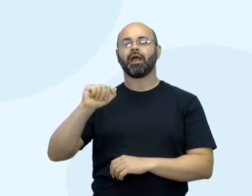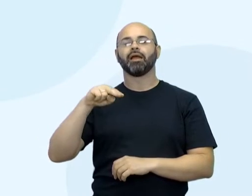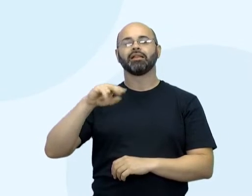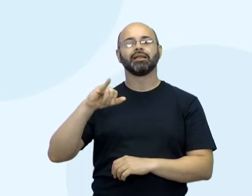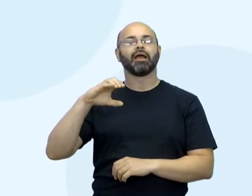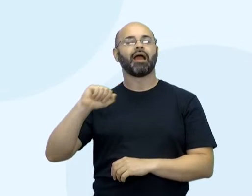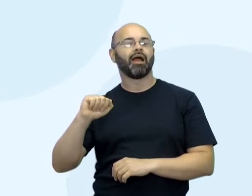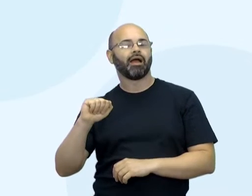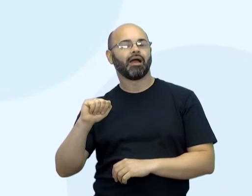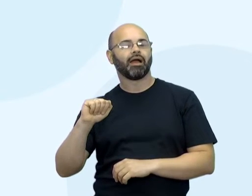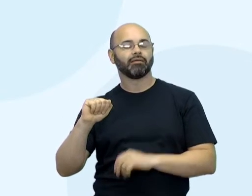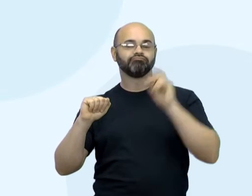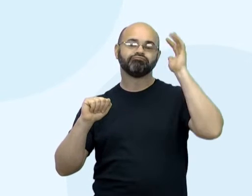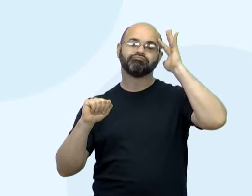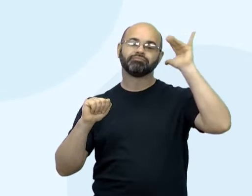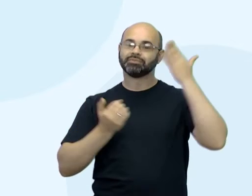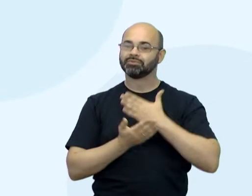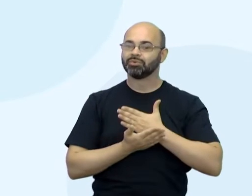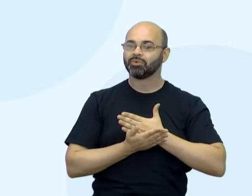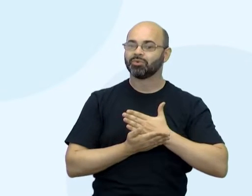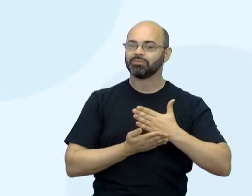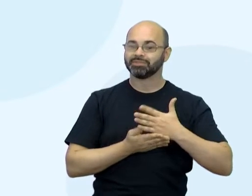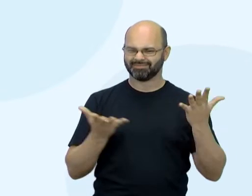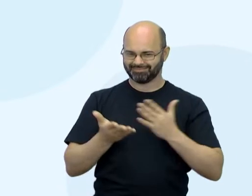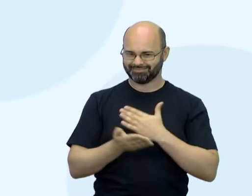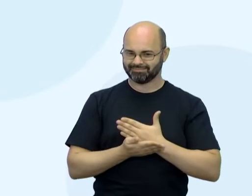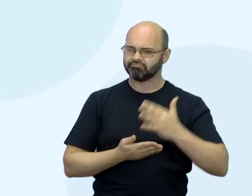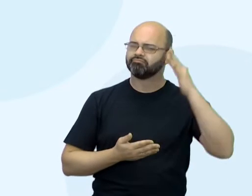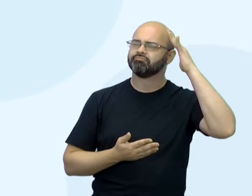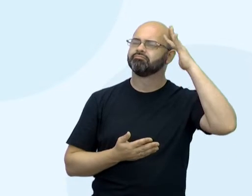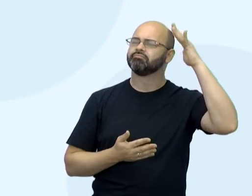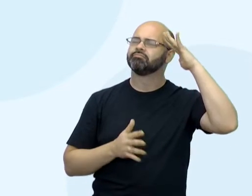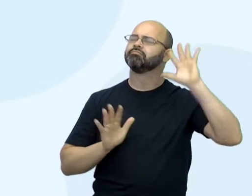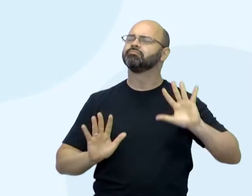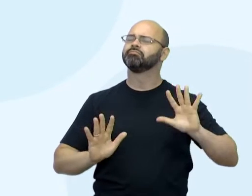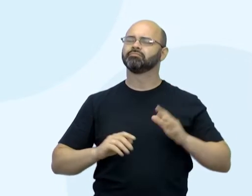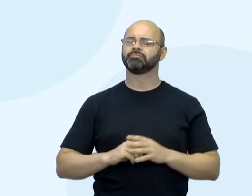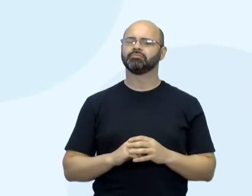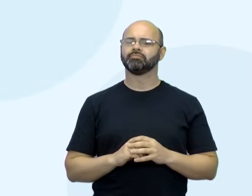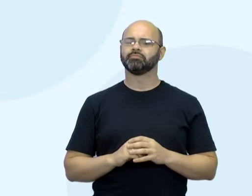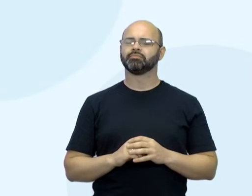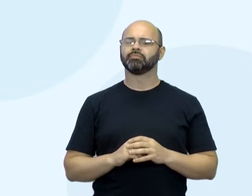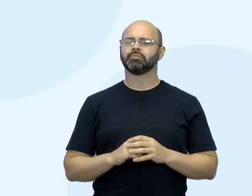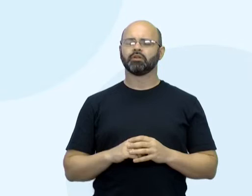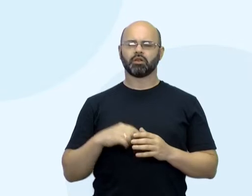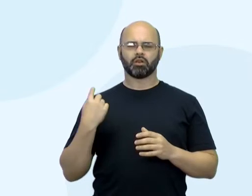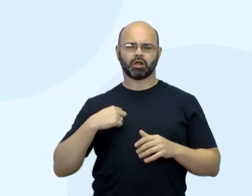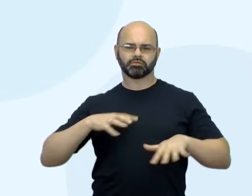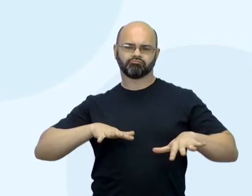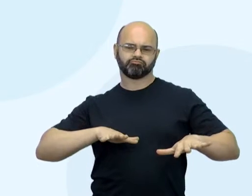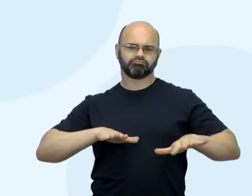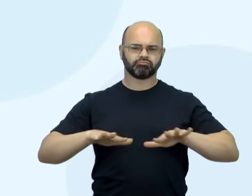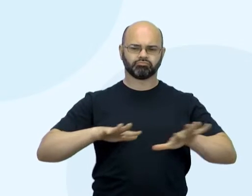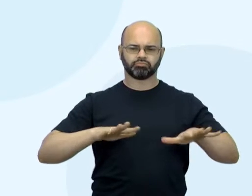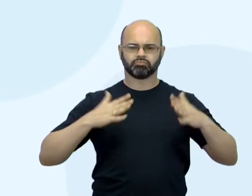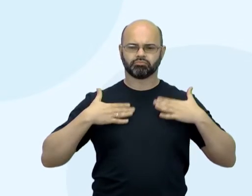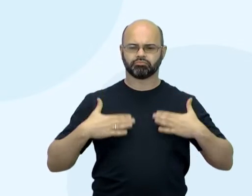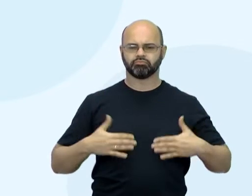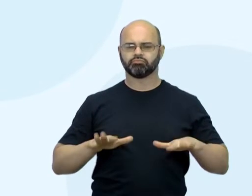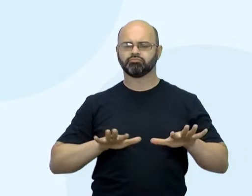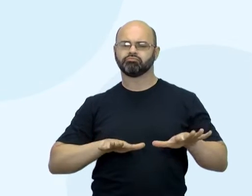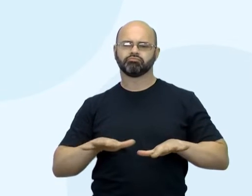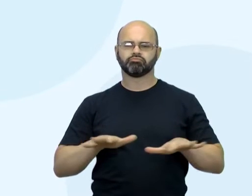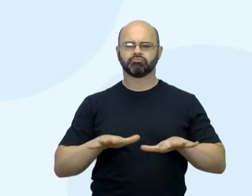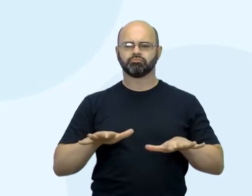algumas divagações? Vamos fazer para começo de conversa? Quem coordena a nossa movimentação, hein? Bom, a nossa movimentação,